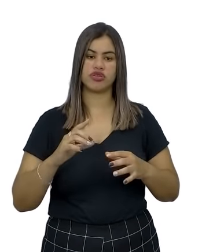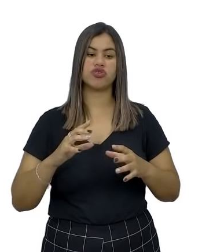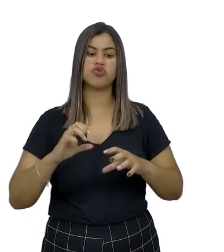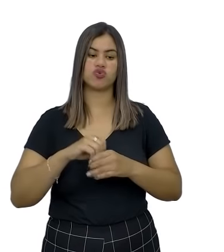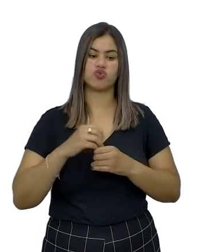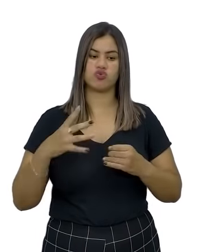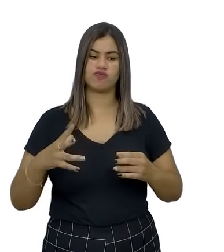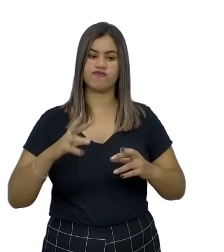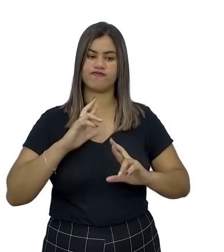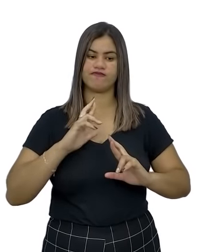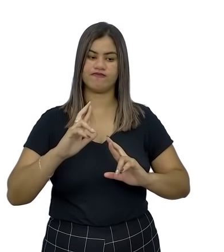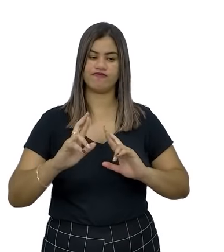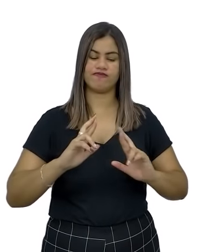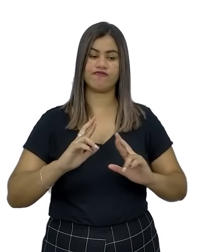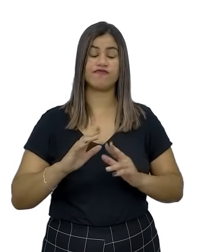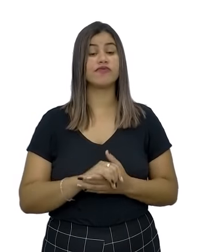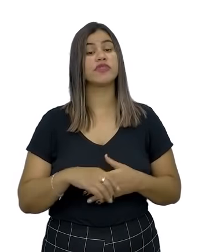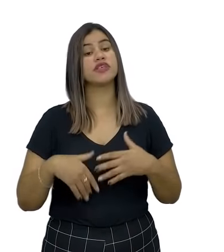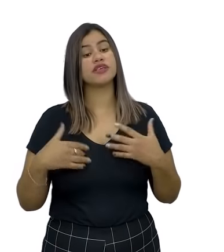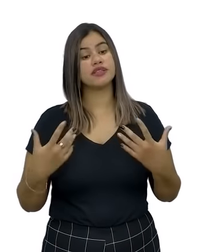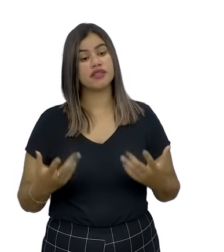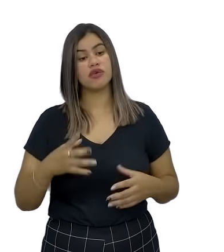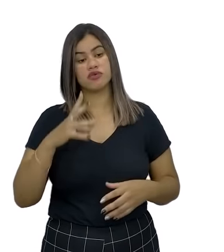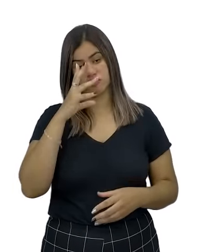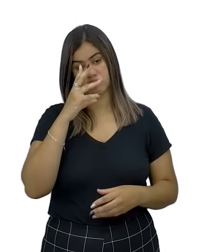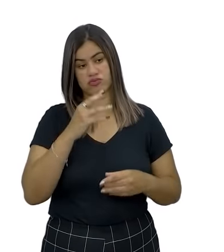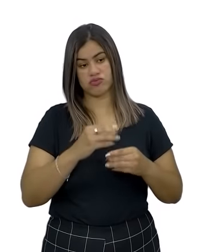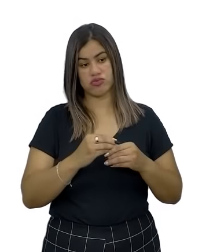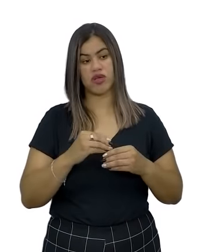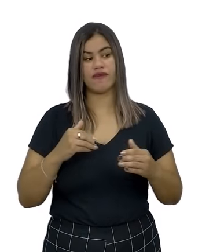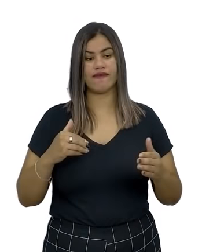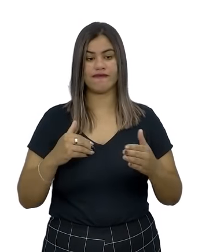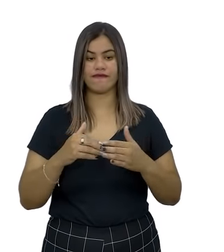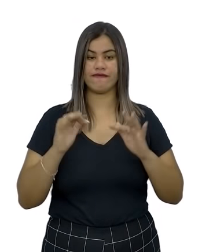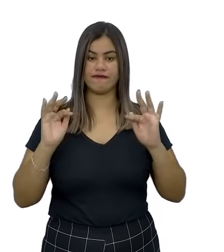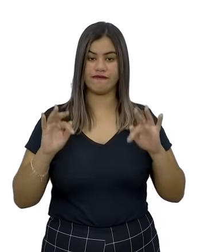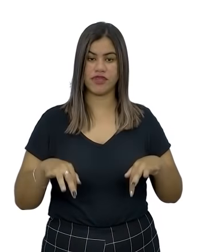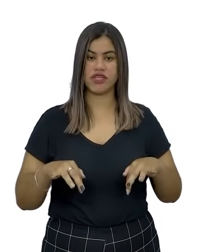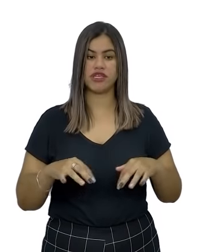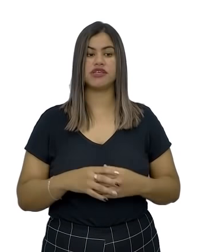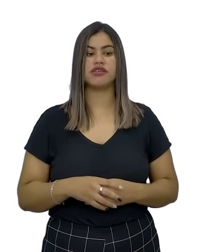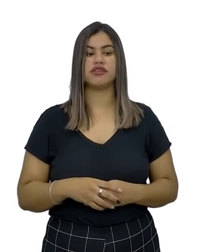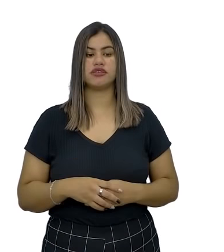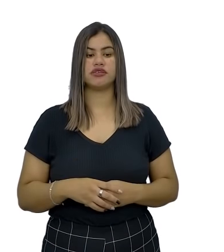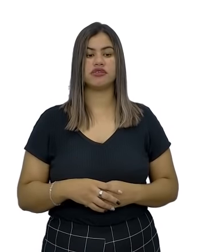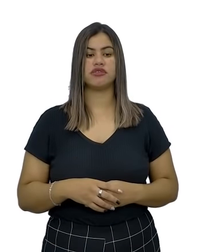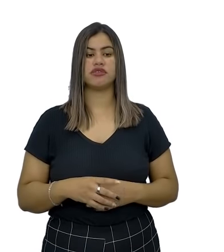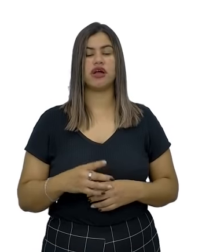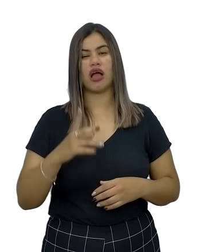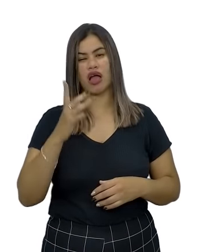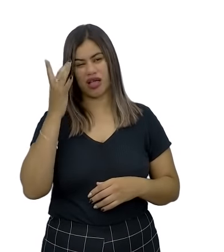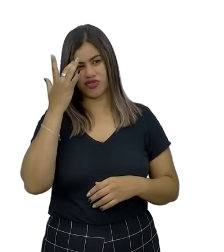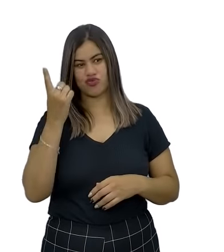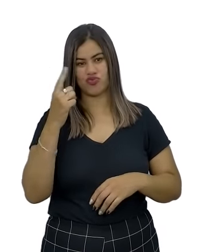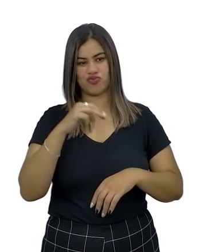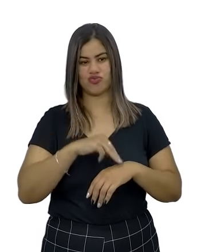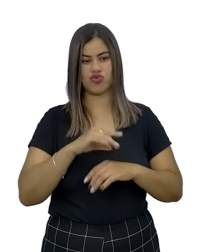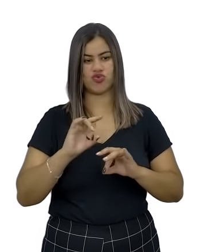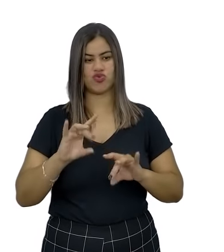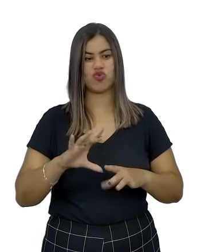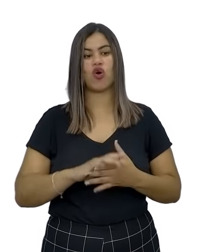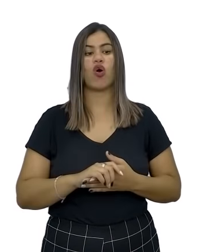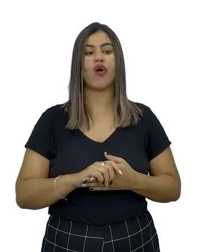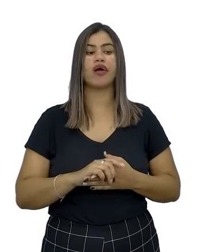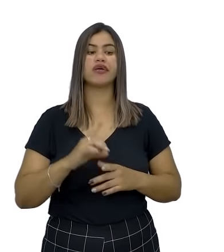conteúdo, tá bom? Então, pessoal, nós estamos chegando ao finalzinho, acho que temos mais um minuto. Então, nesse encontro de